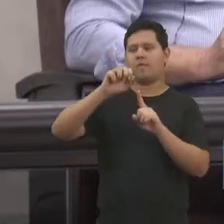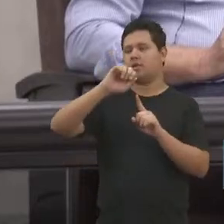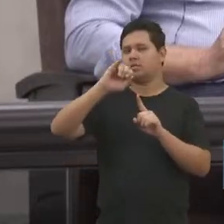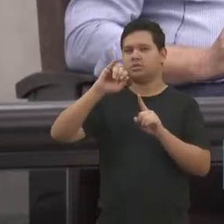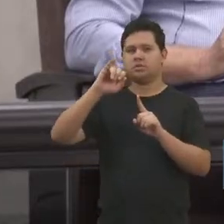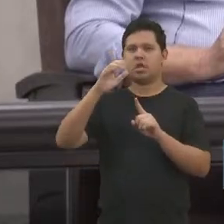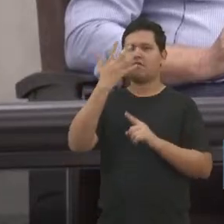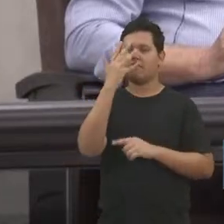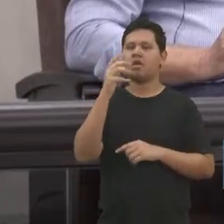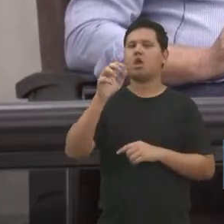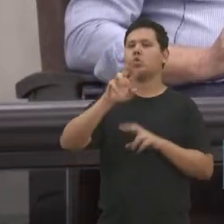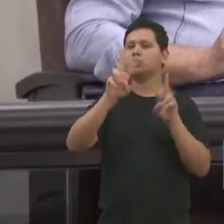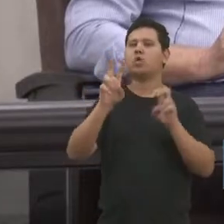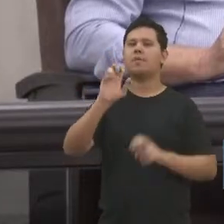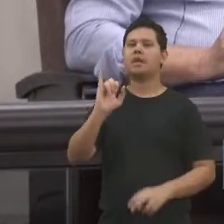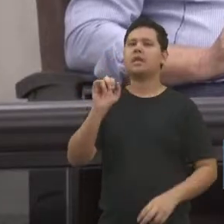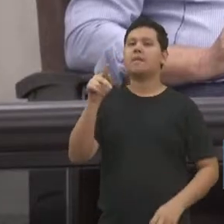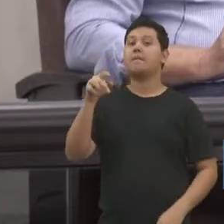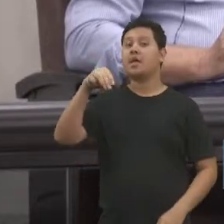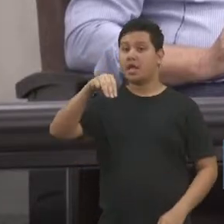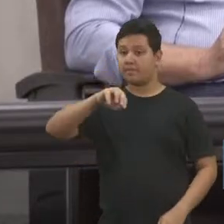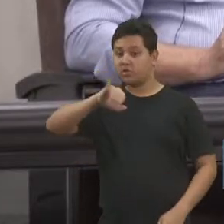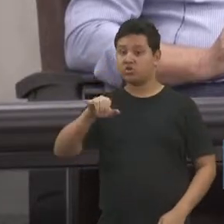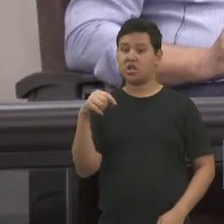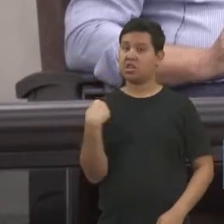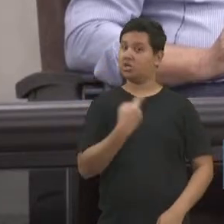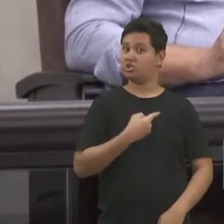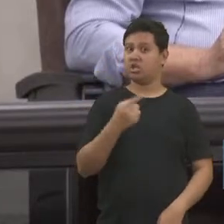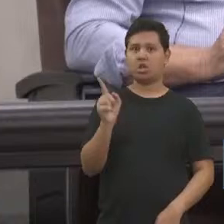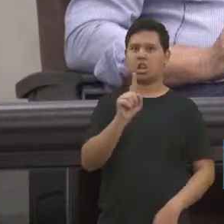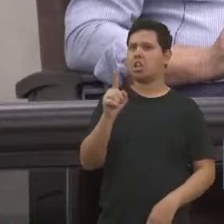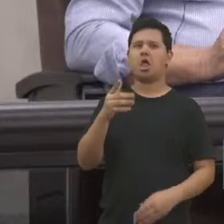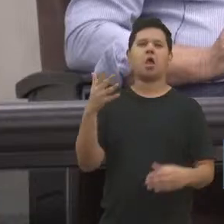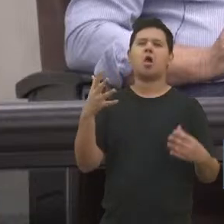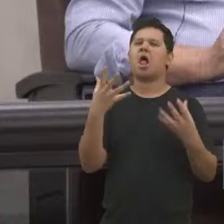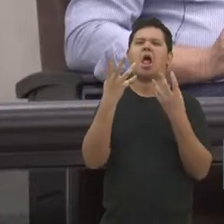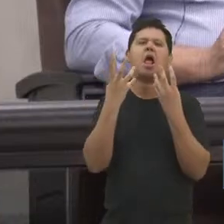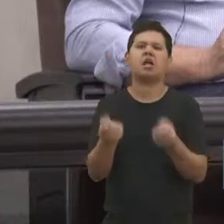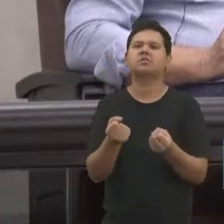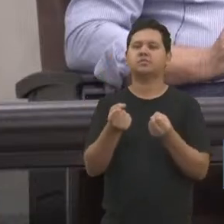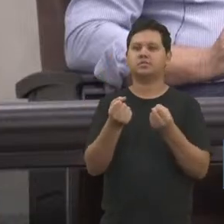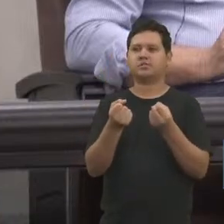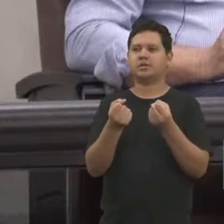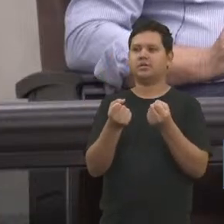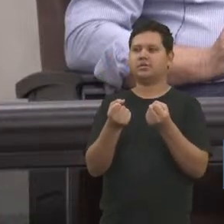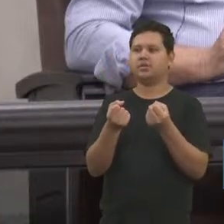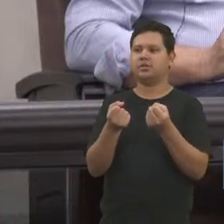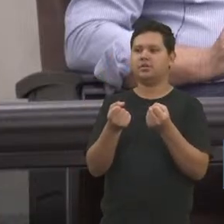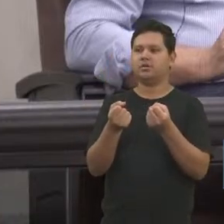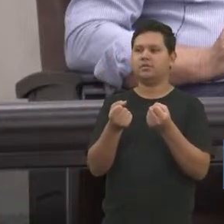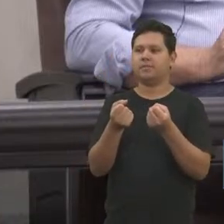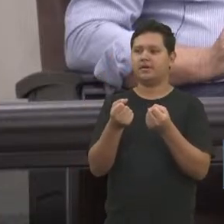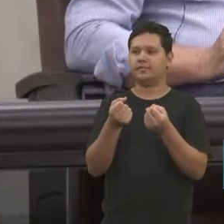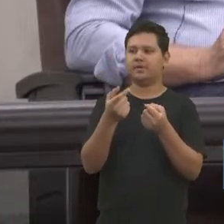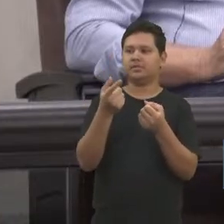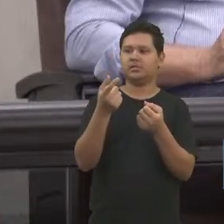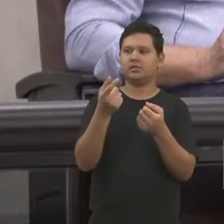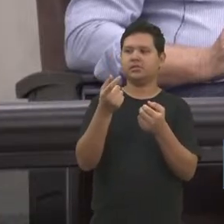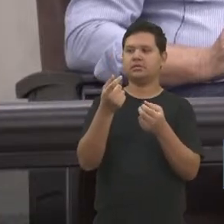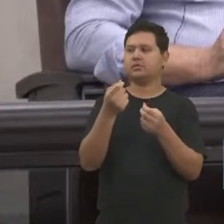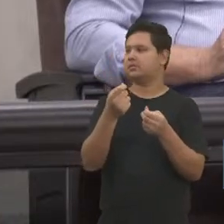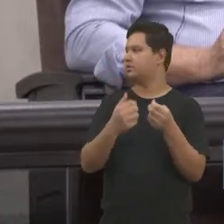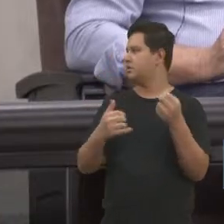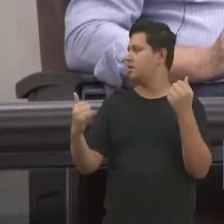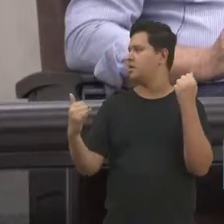IPMJ. Né? E o recadinho do Revoga Já, que nós não vamos aceitar calote dessa vez com o prefeito Celso Florencio. Então, a gente não vai